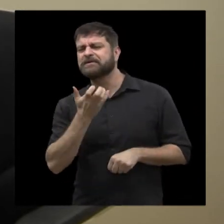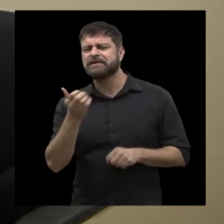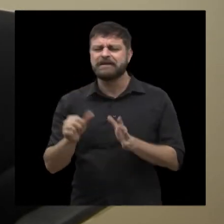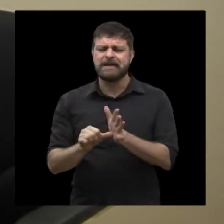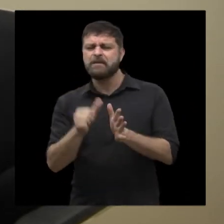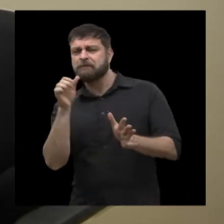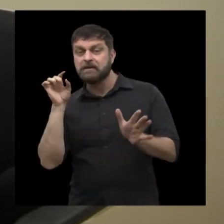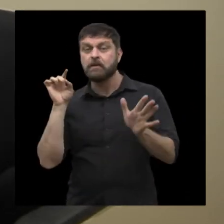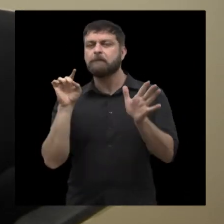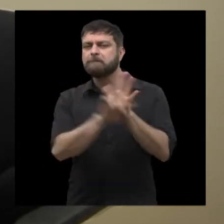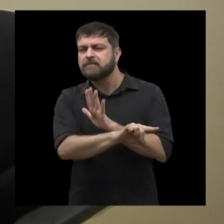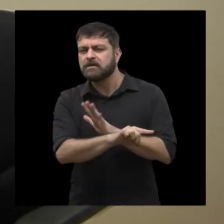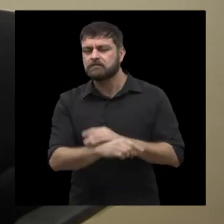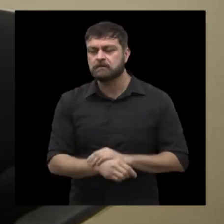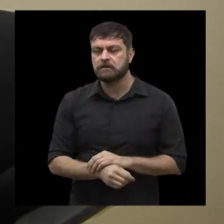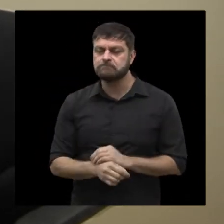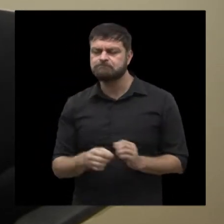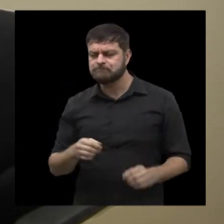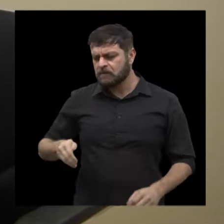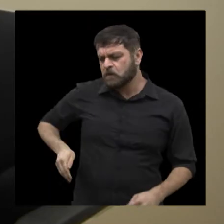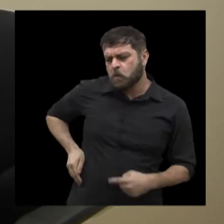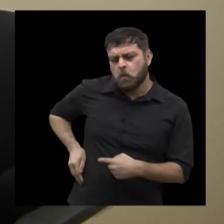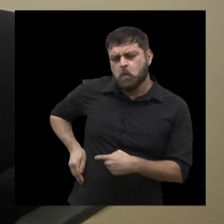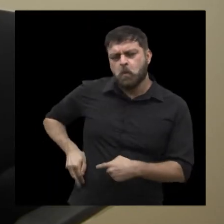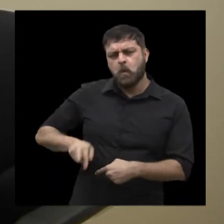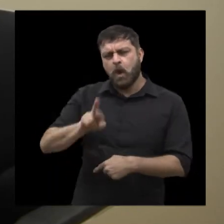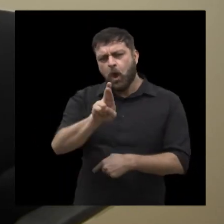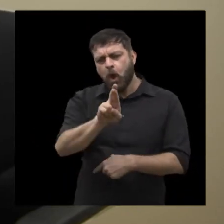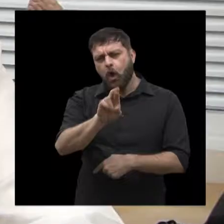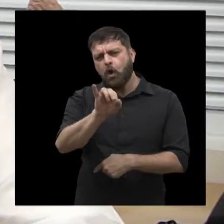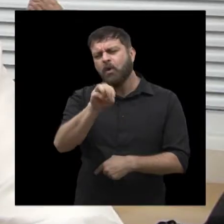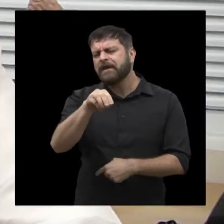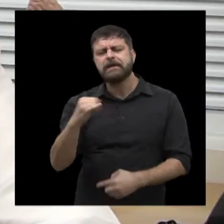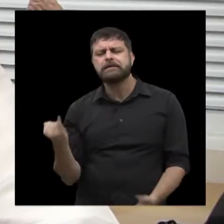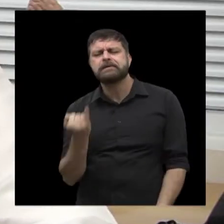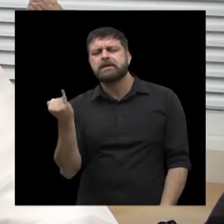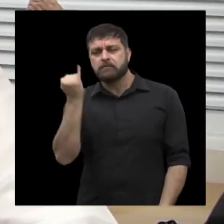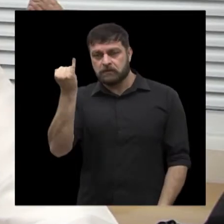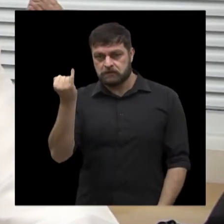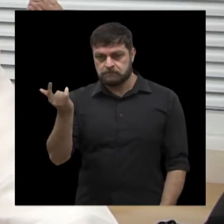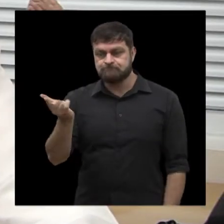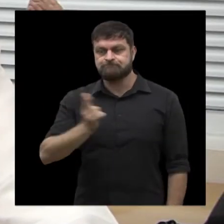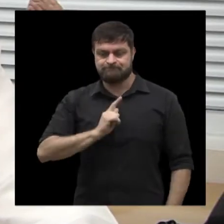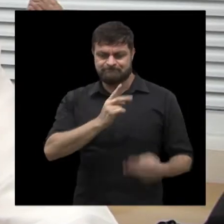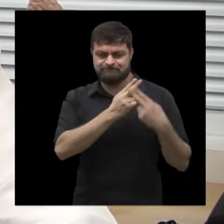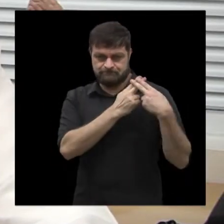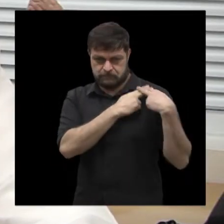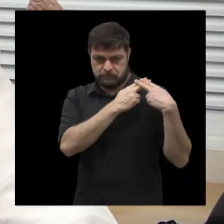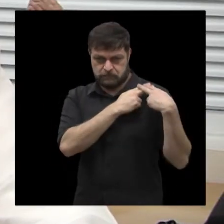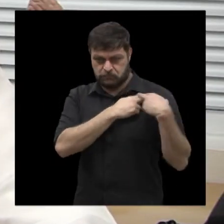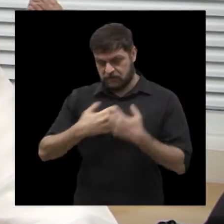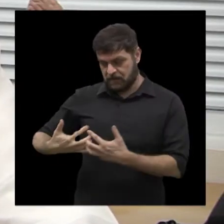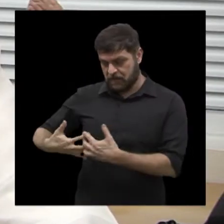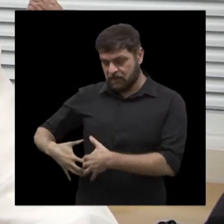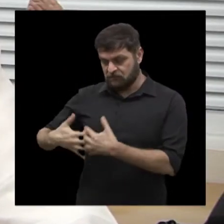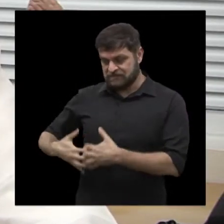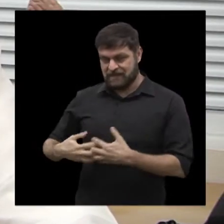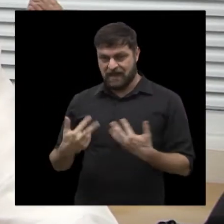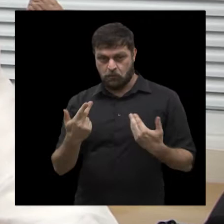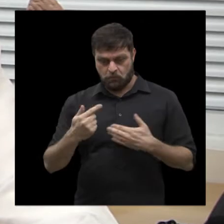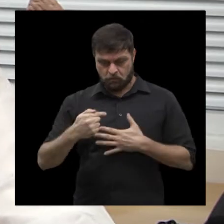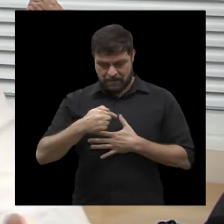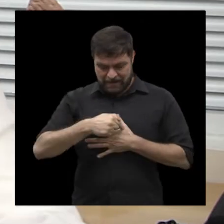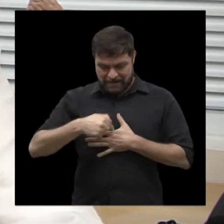primeiro perguntar para o senhor qual é a importância do rim para o nosso organismo. Ele tem uma função, por exemplo, que funciona como glândula,